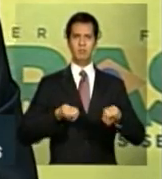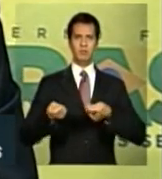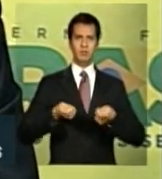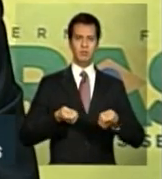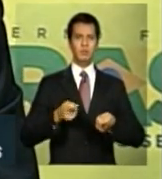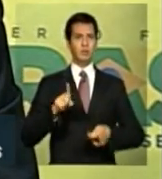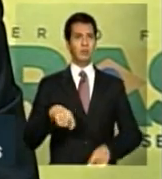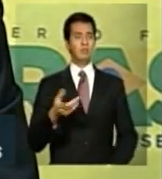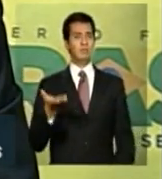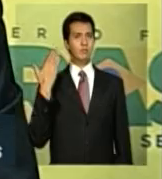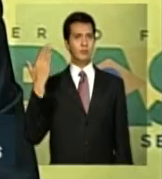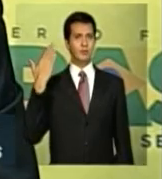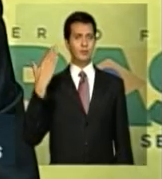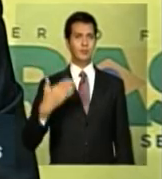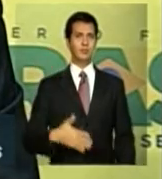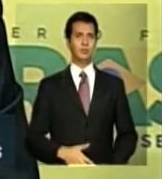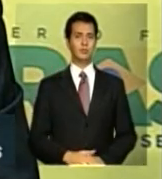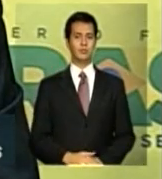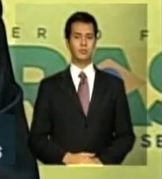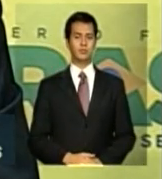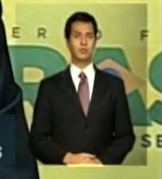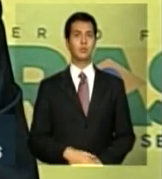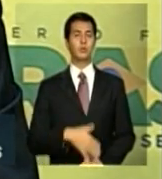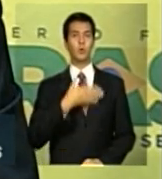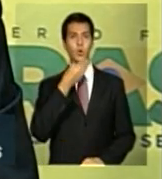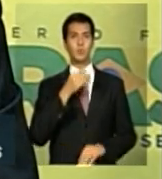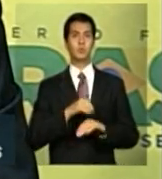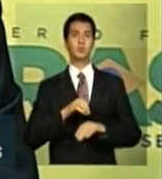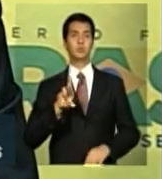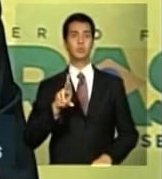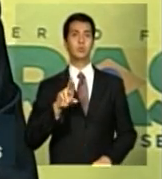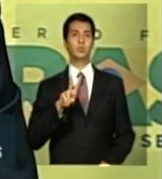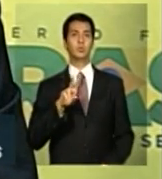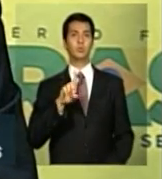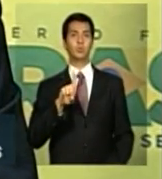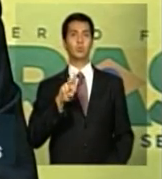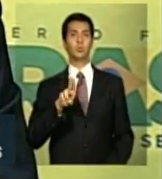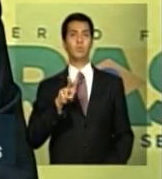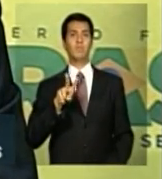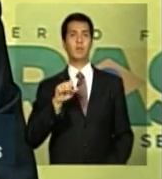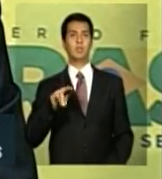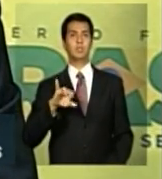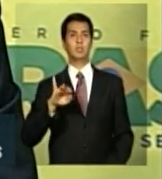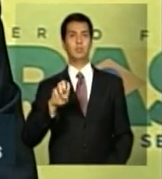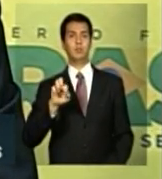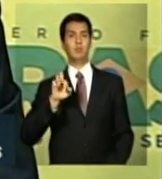era o doutor Duvanier, morreu numa situação trágica,